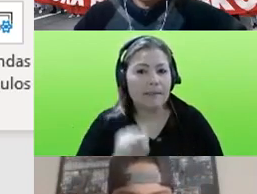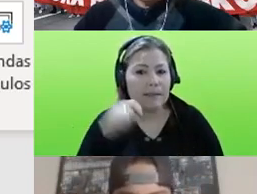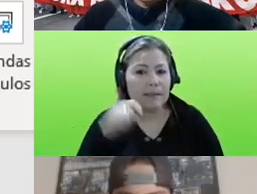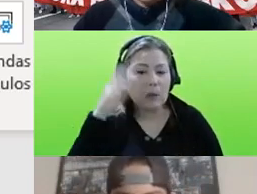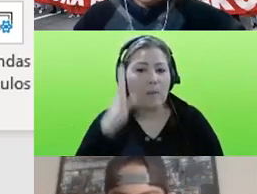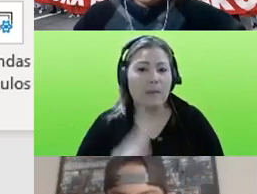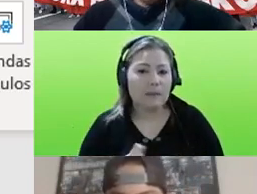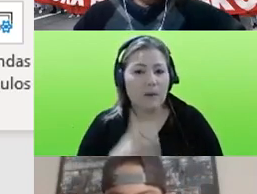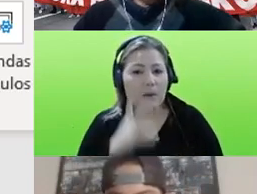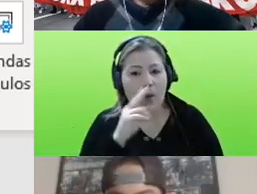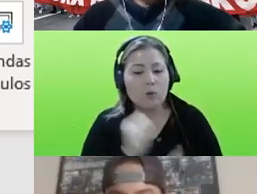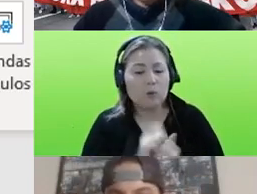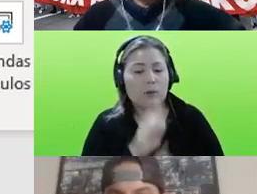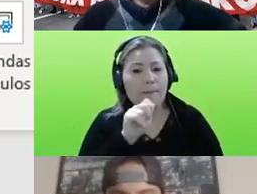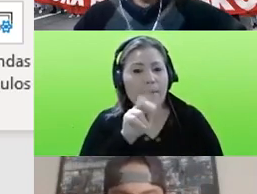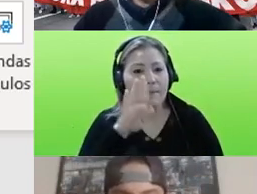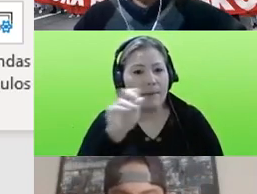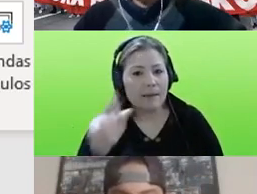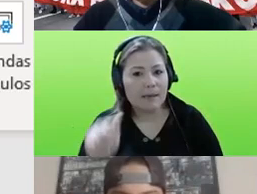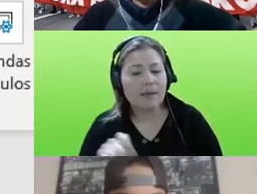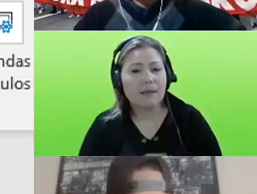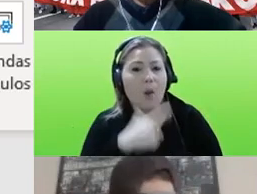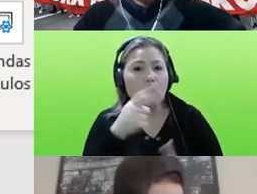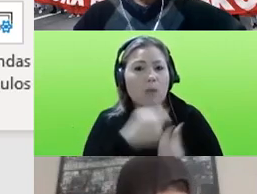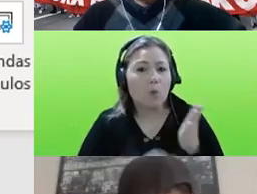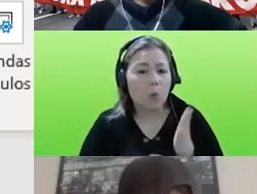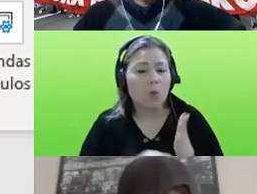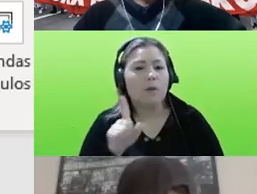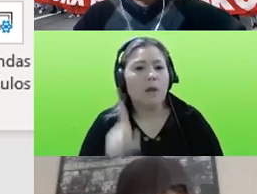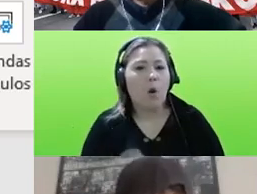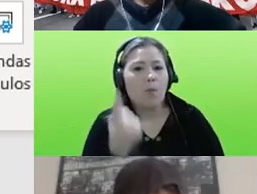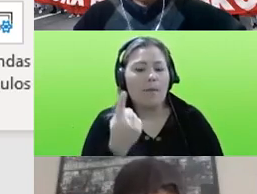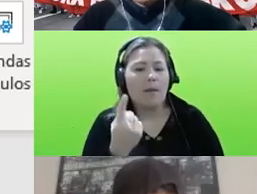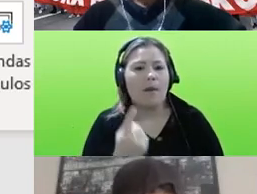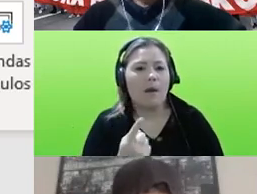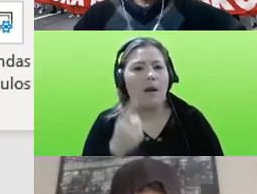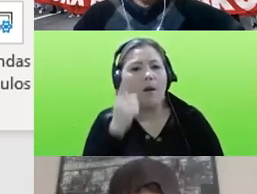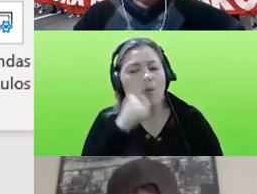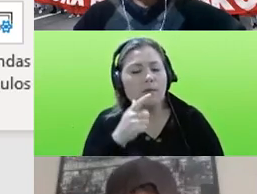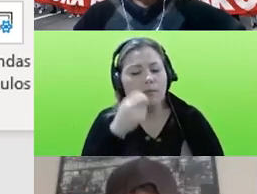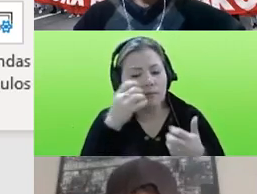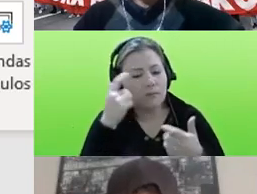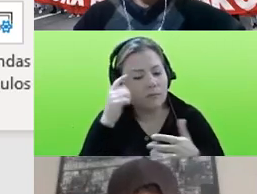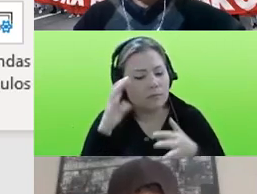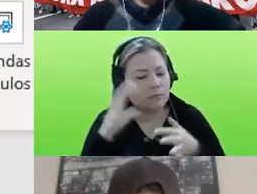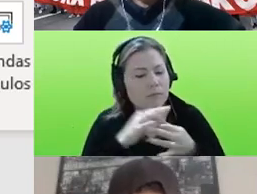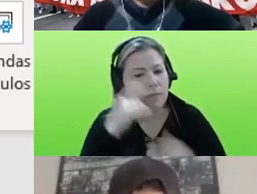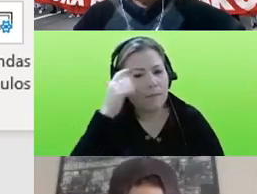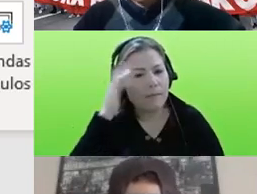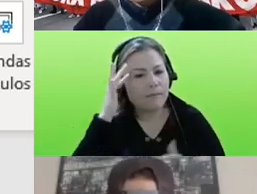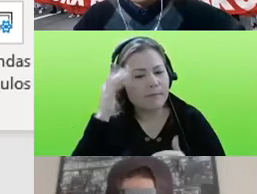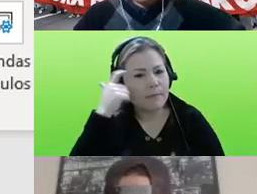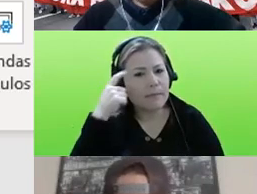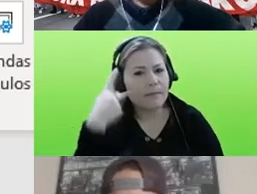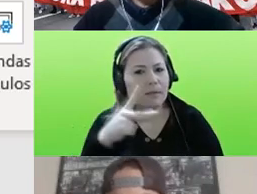Freitag e outros autores, ele foi dos primeiros a introduzir o pensamento de Habermas e grande parte do que temos hoje